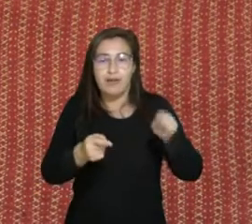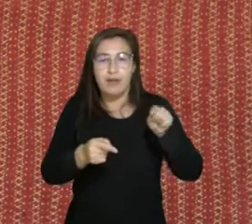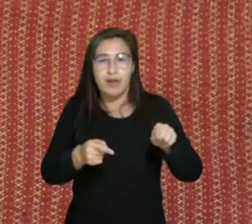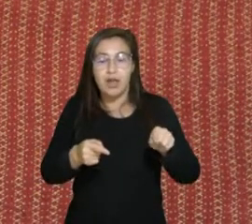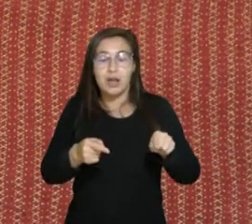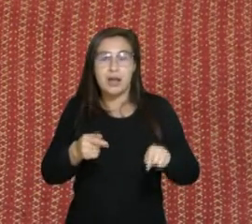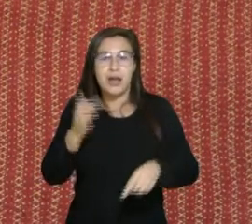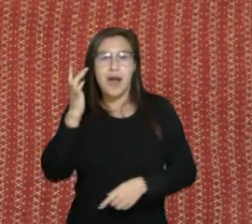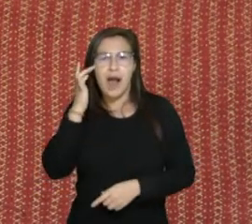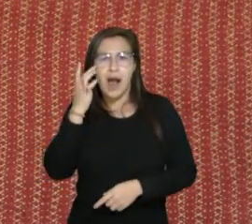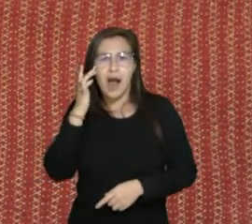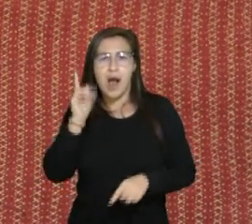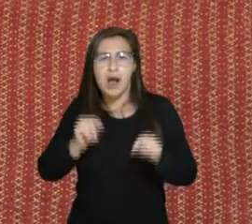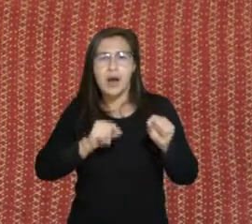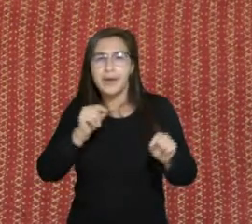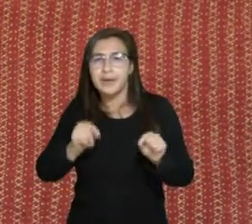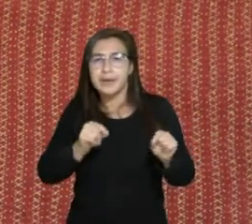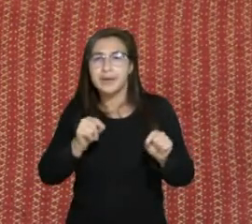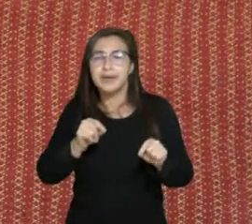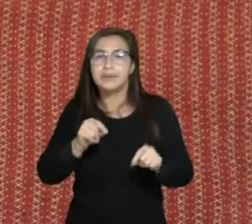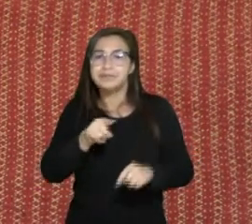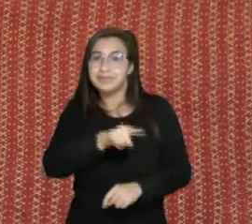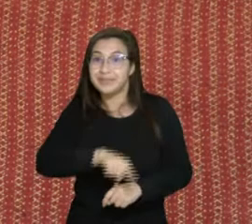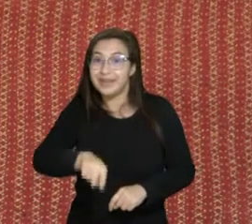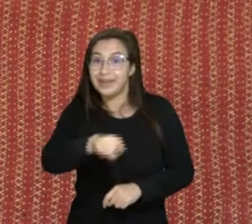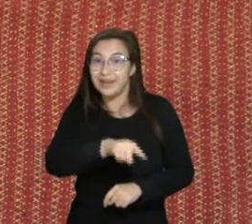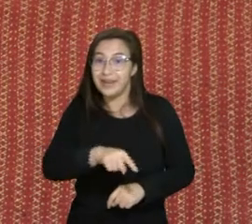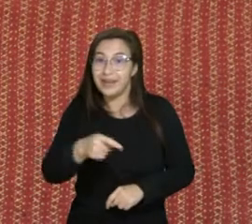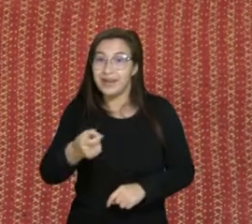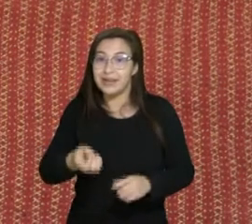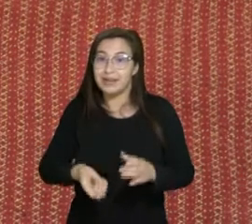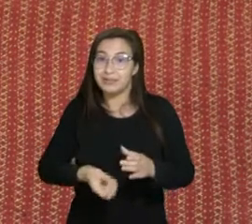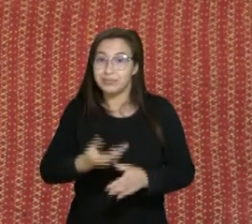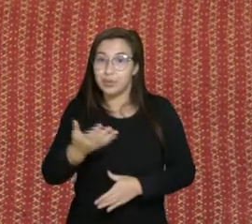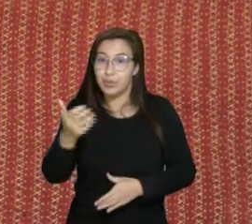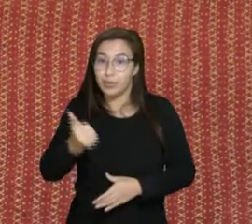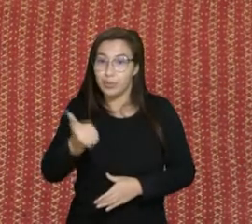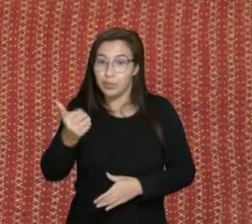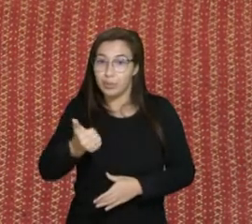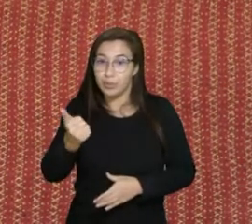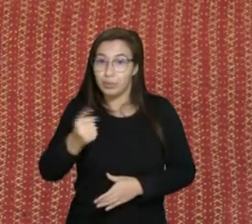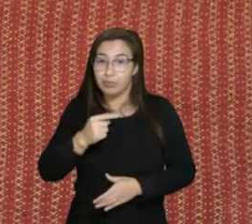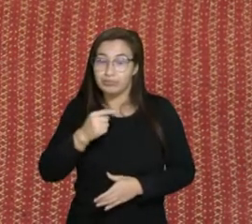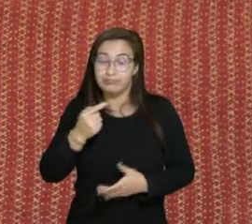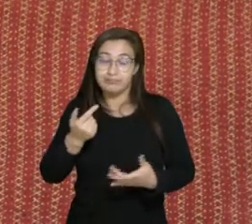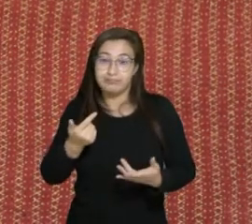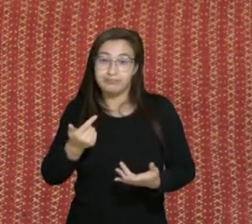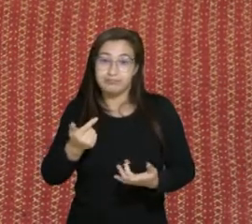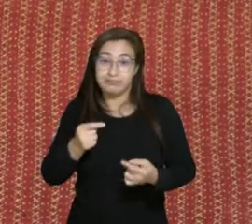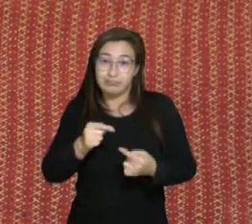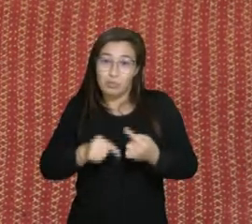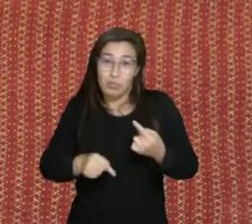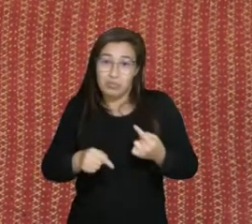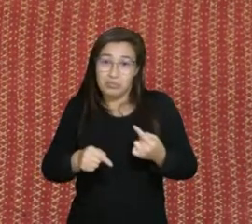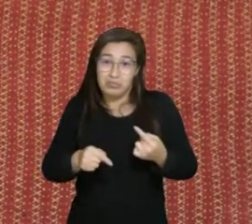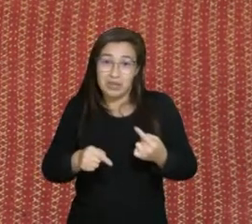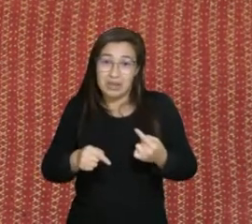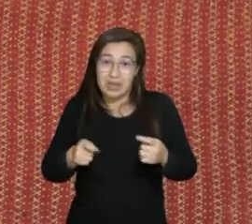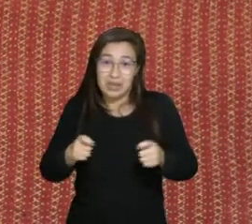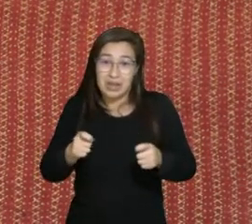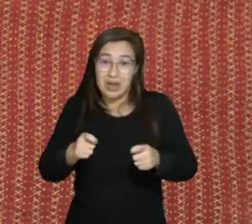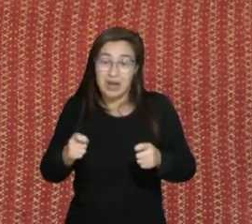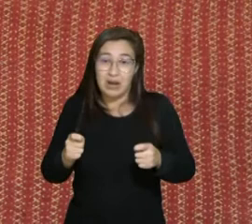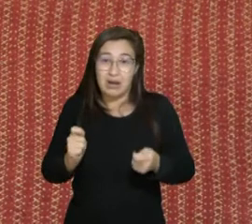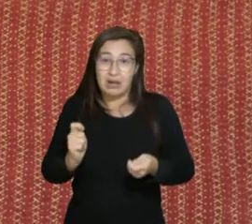suspeita agora é que os nossos produtores de leite não estejam mais achando o vantajoso muitos não acha mais vantajoso